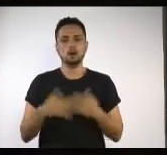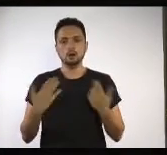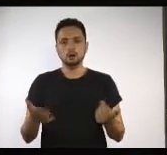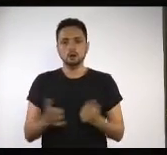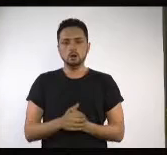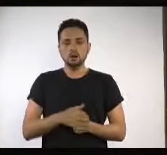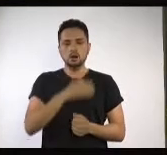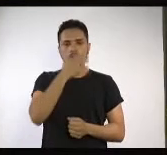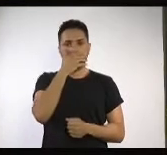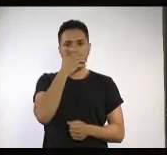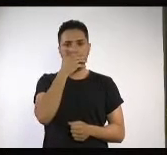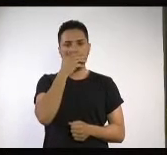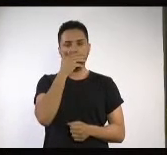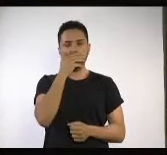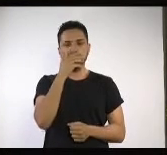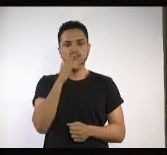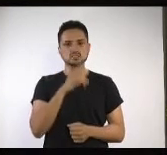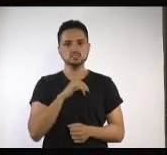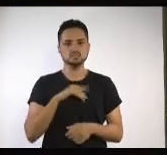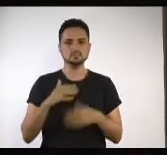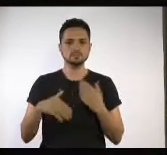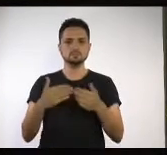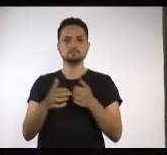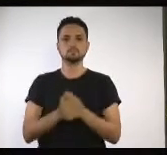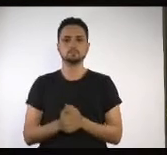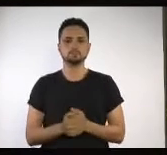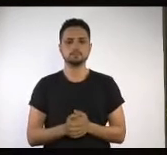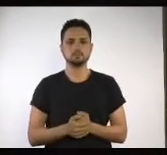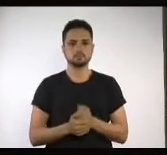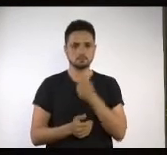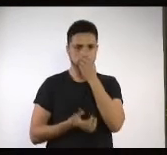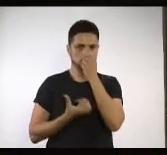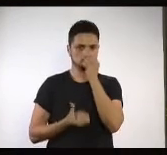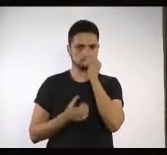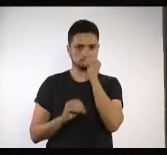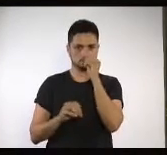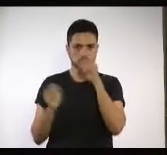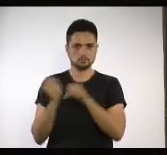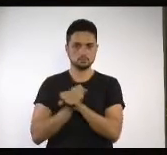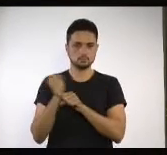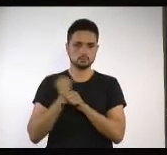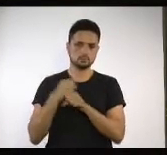trajetória de cerca de 60 anos,